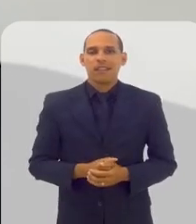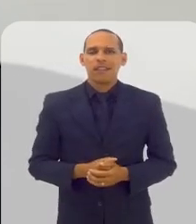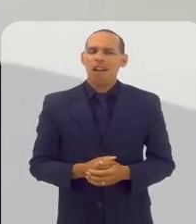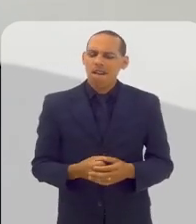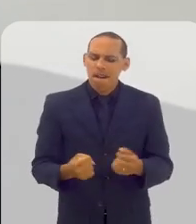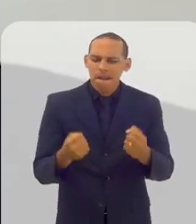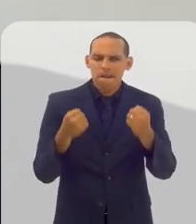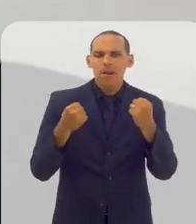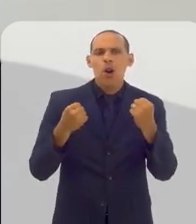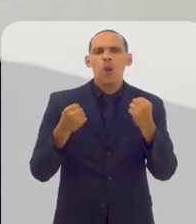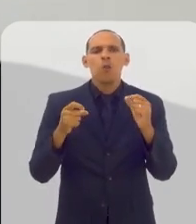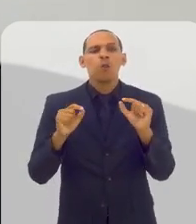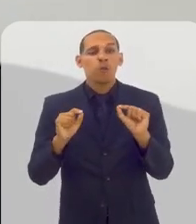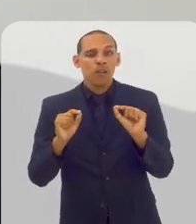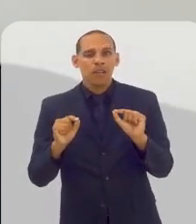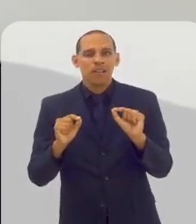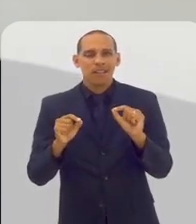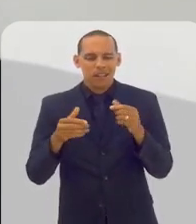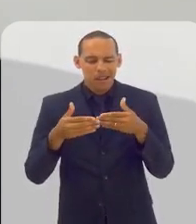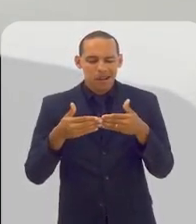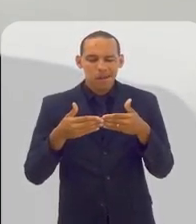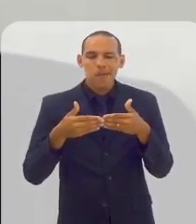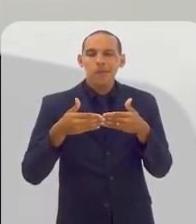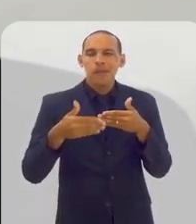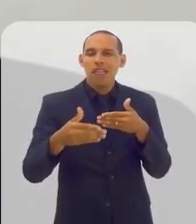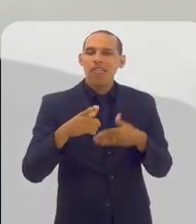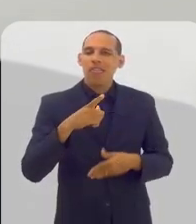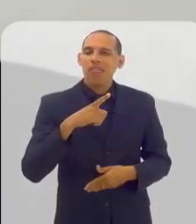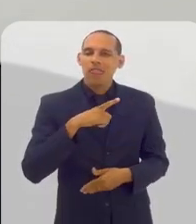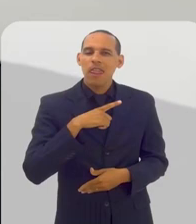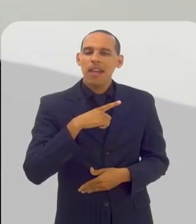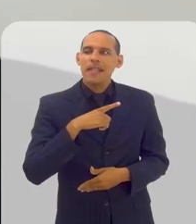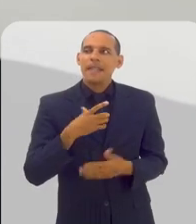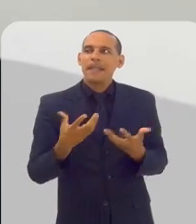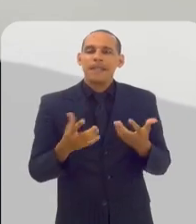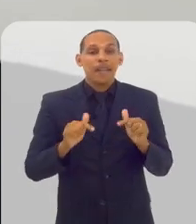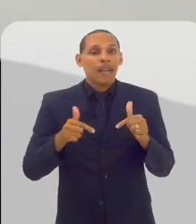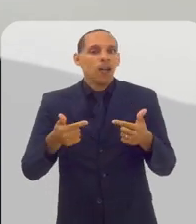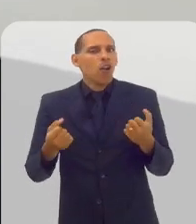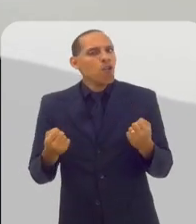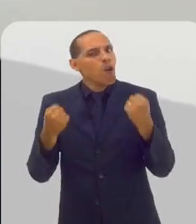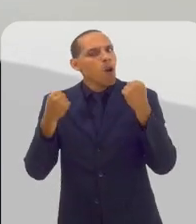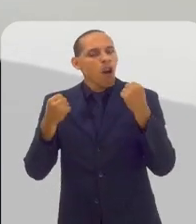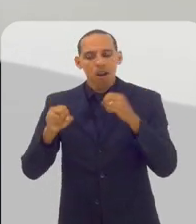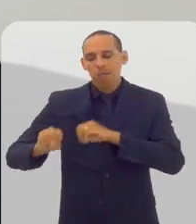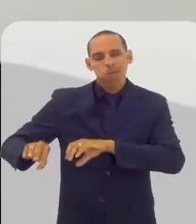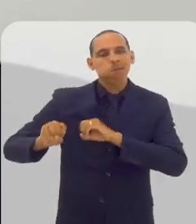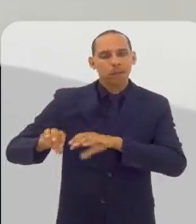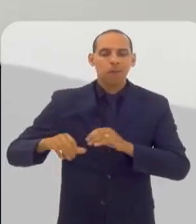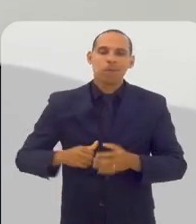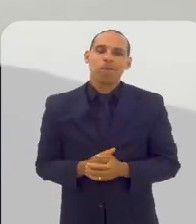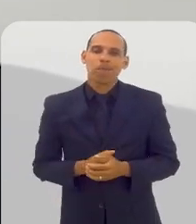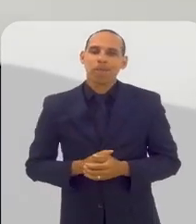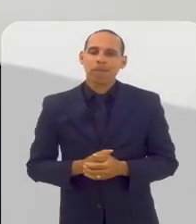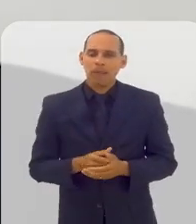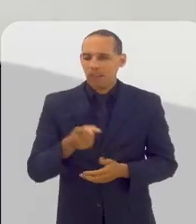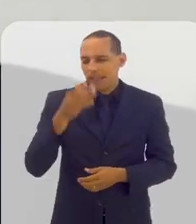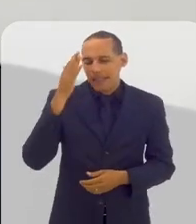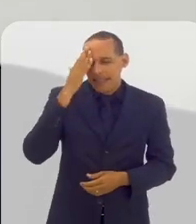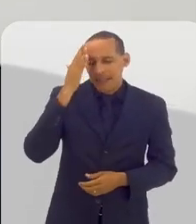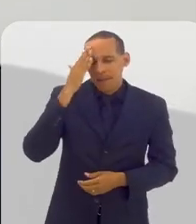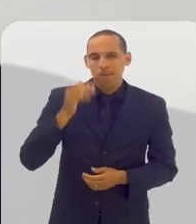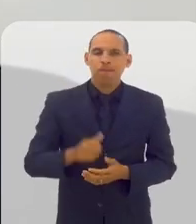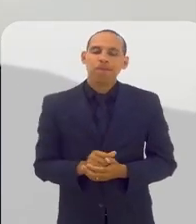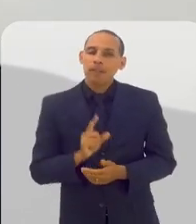tem uma forte passou a ter né uma forte a ação Educacional então